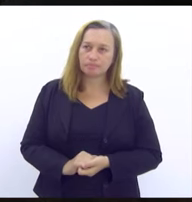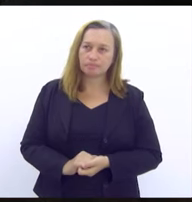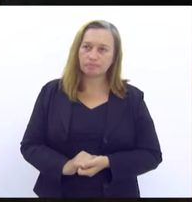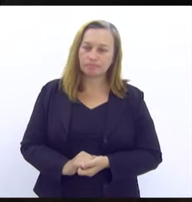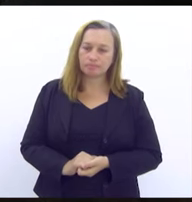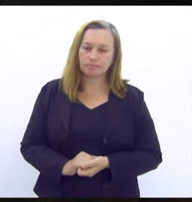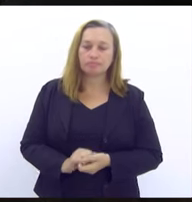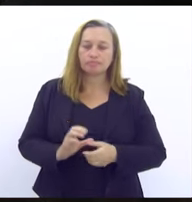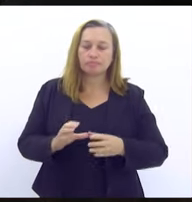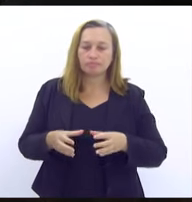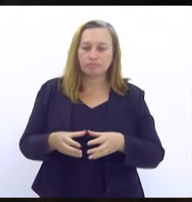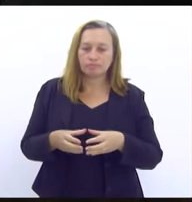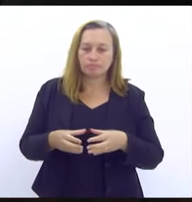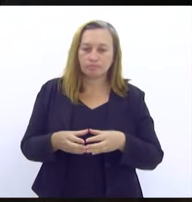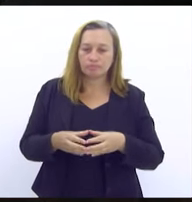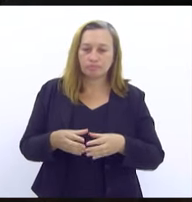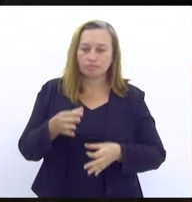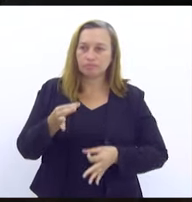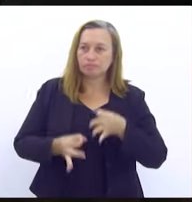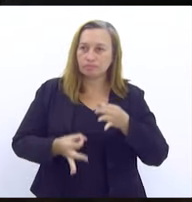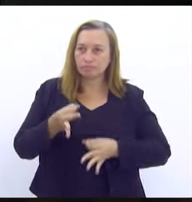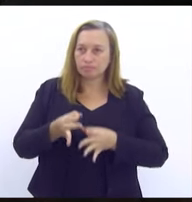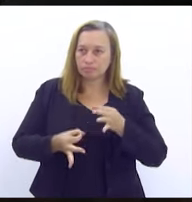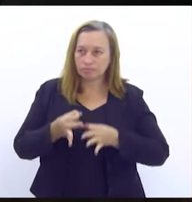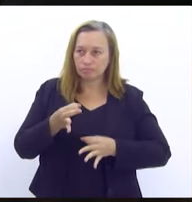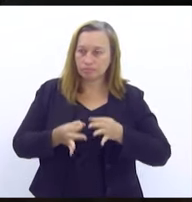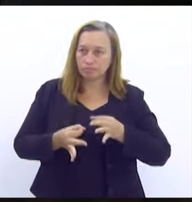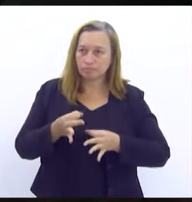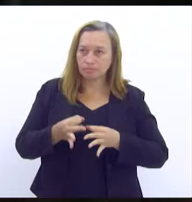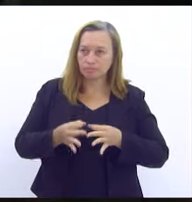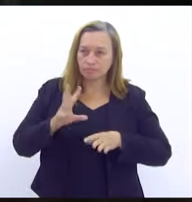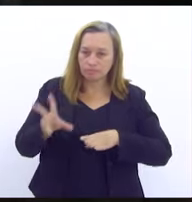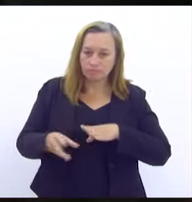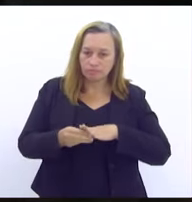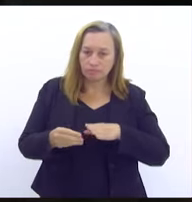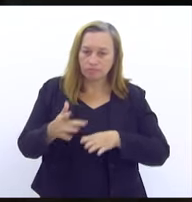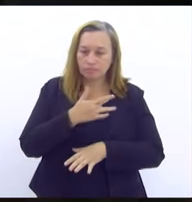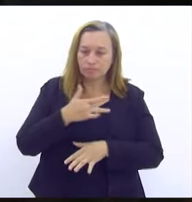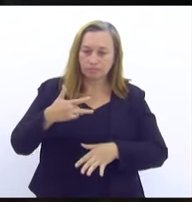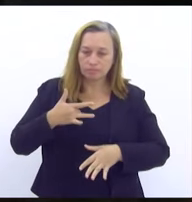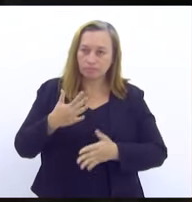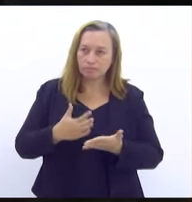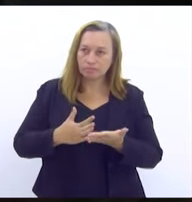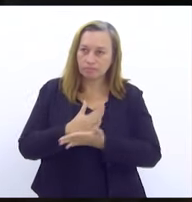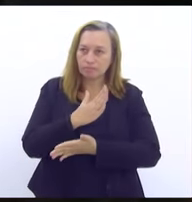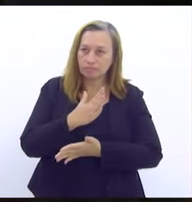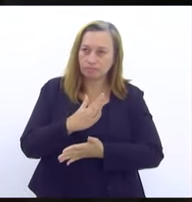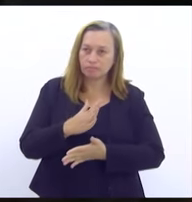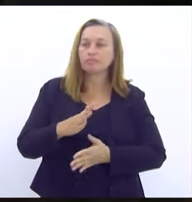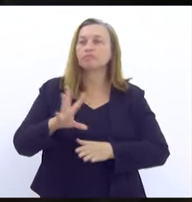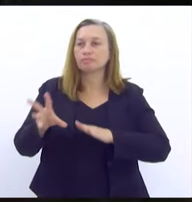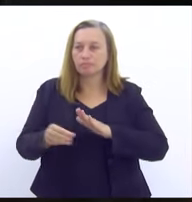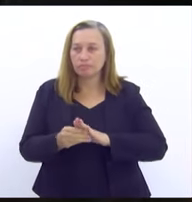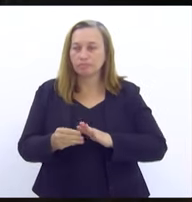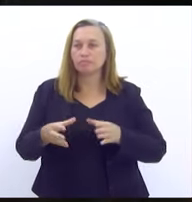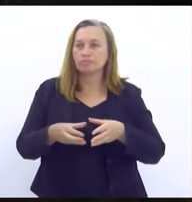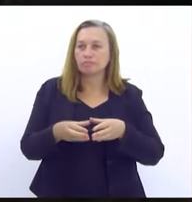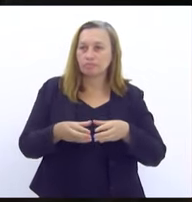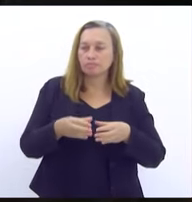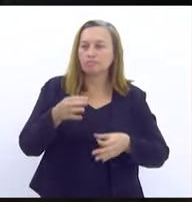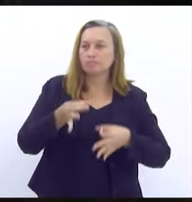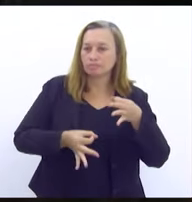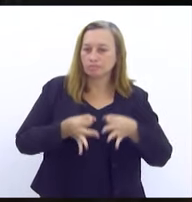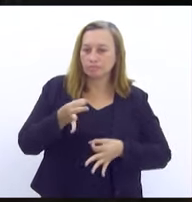Pareceres das comissões de Constituição e Justiça, com emendas de saúde favorável, com emendas da Comissão de Constituição